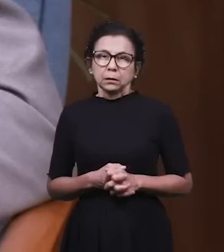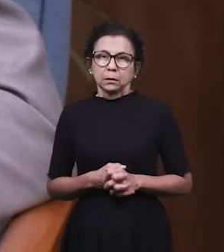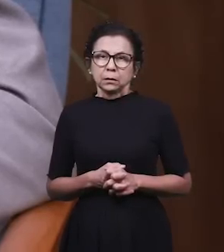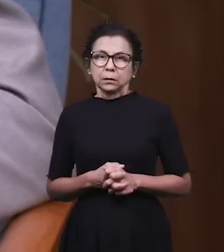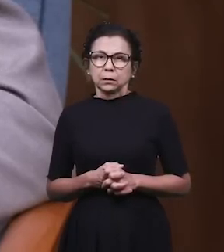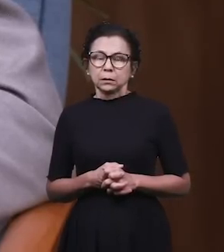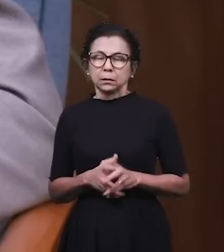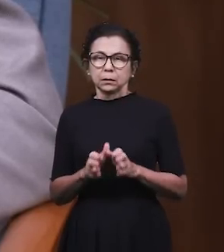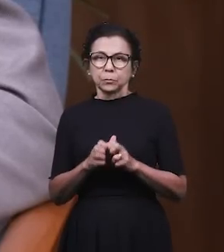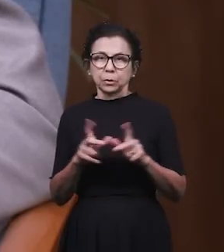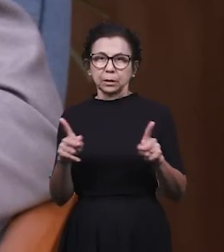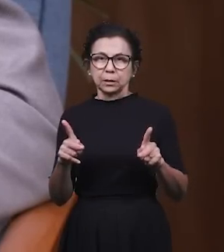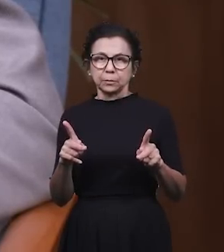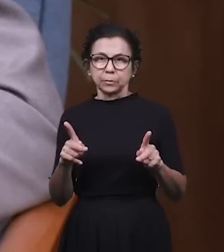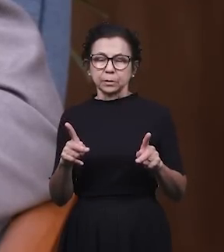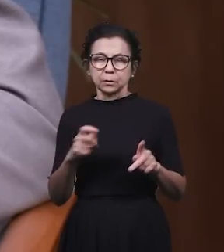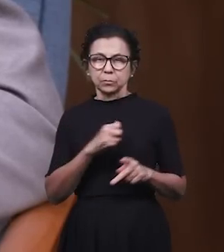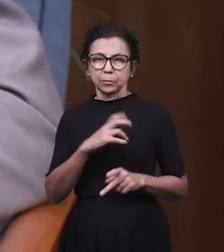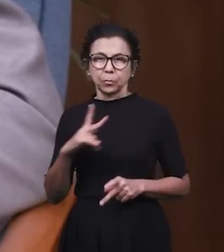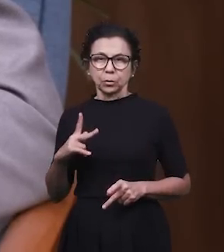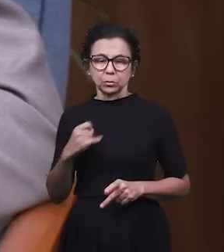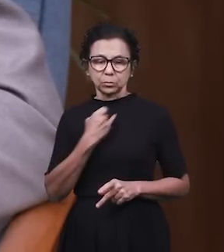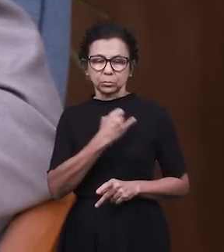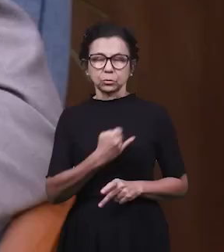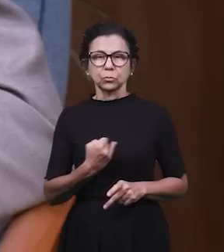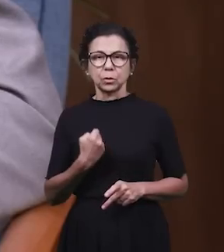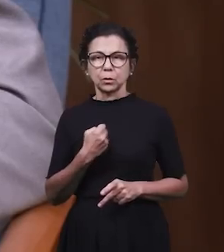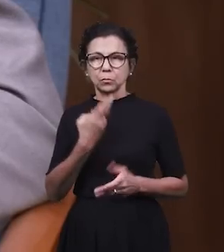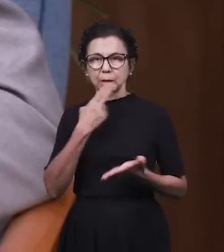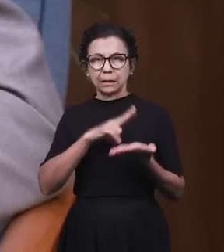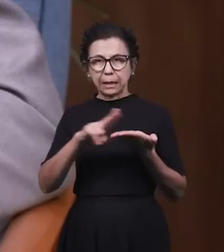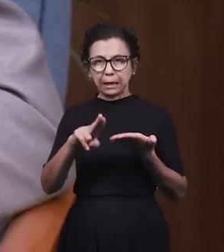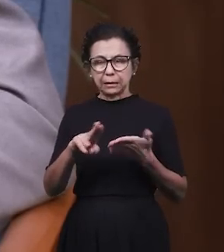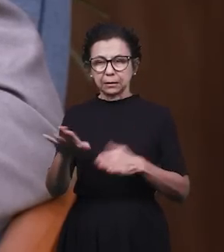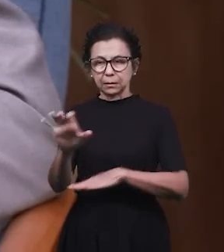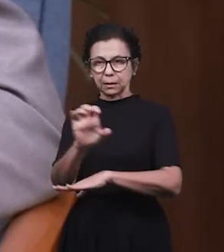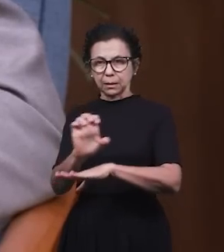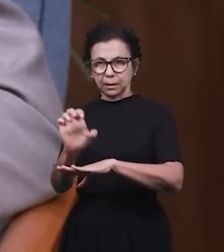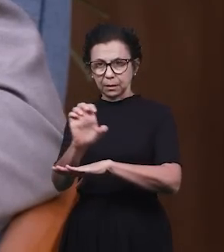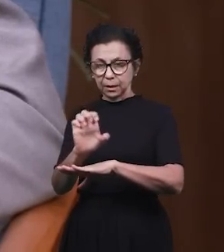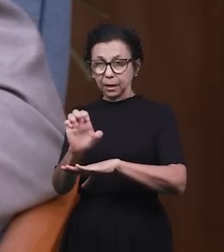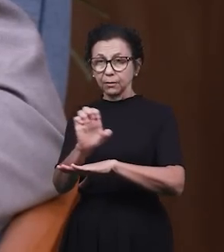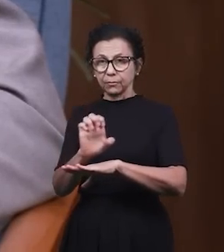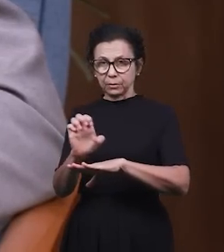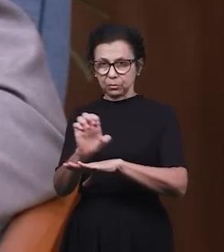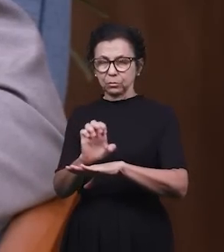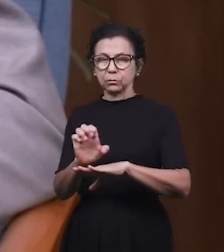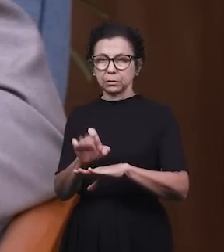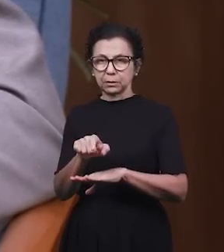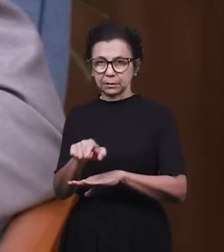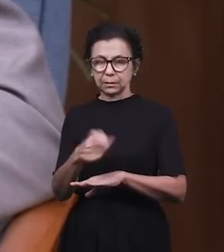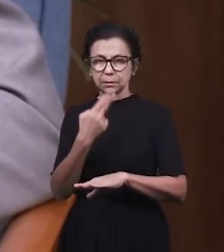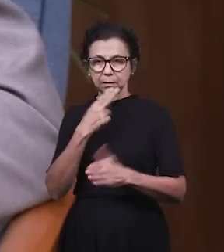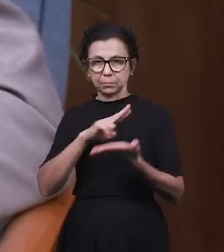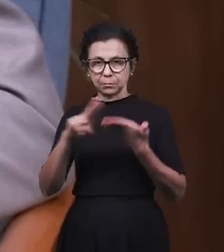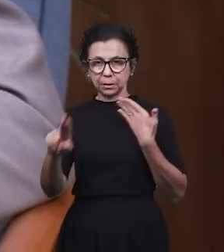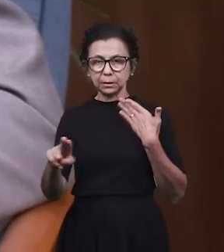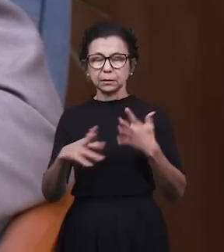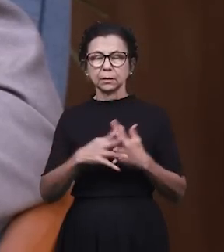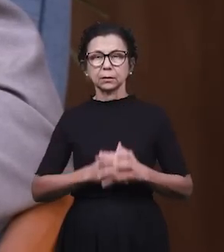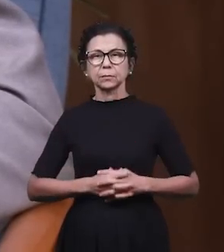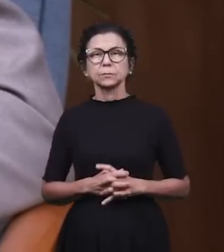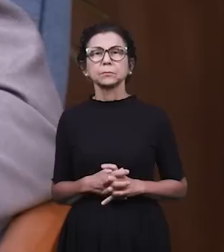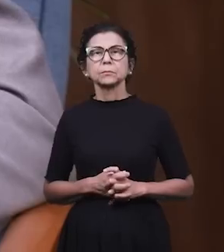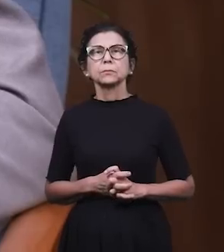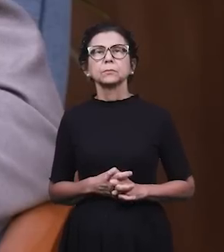João, no livro do Apocalipse, ele escreve a carta à igreja de Éfeso, e no programa anterior, inclusive, foi feita uma abordagem